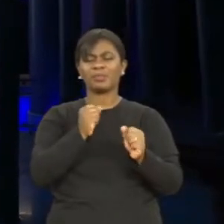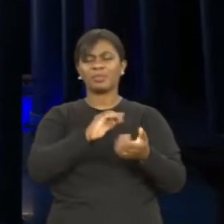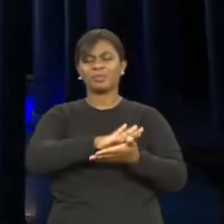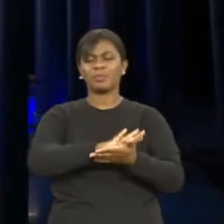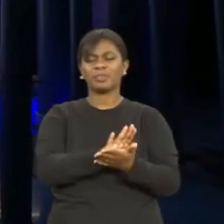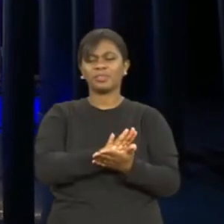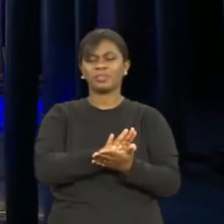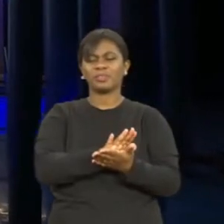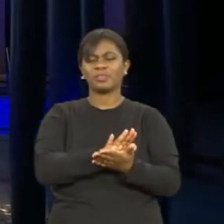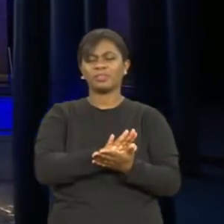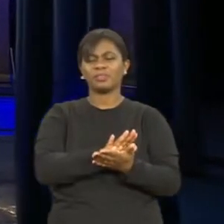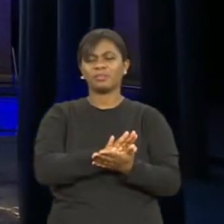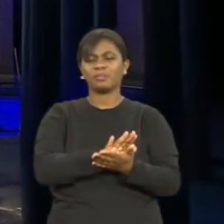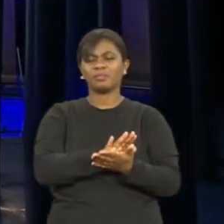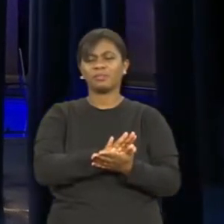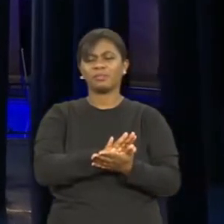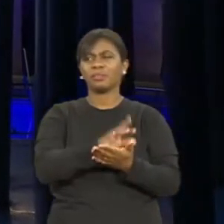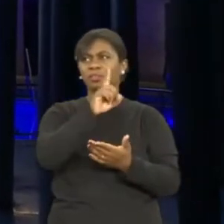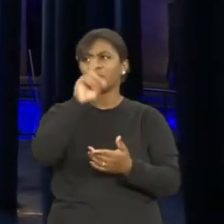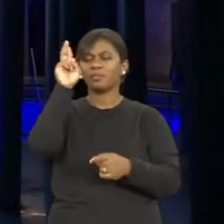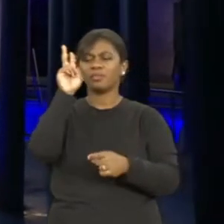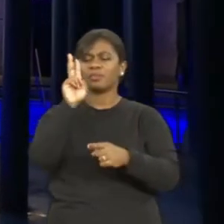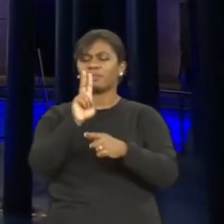Eles tropeçam, eles caem,